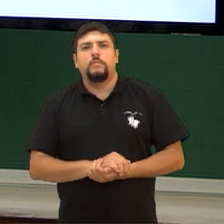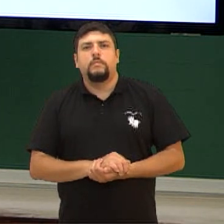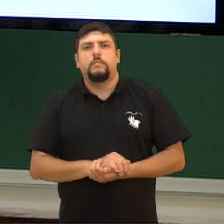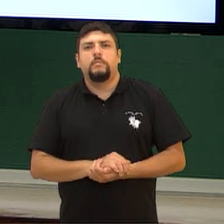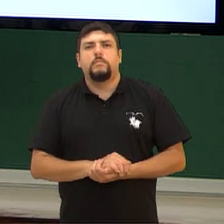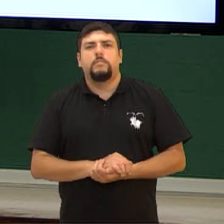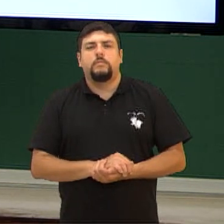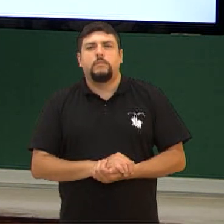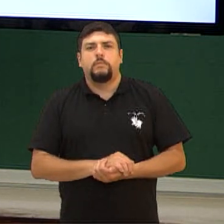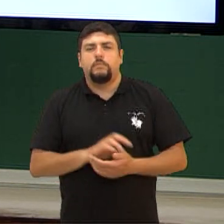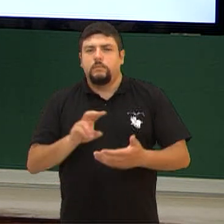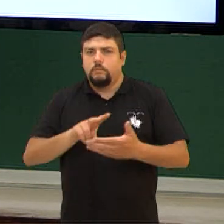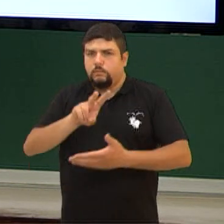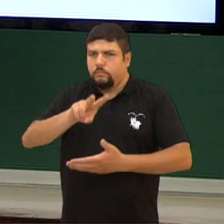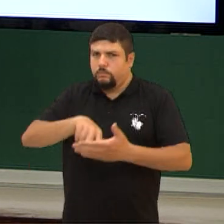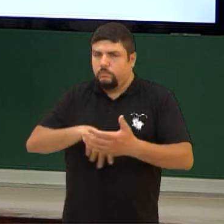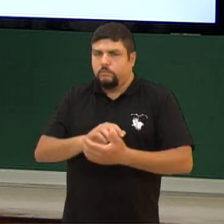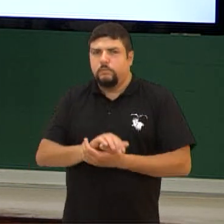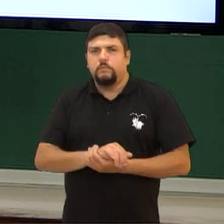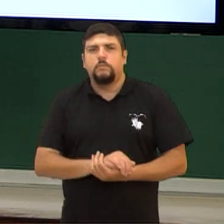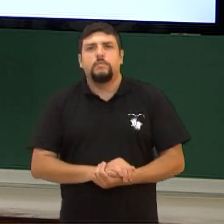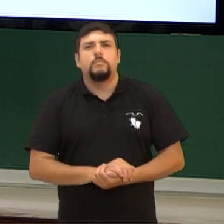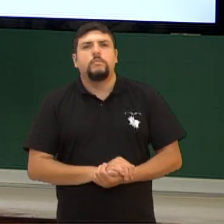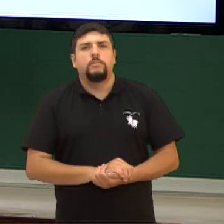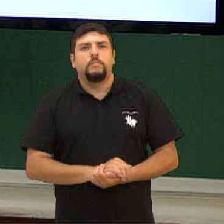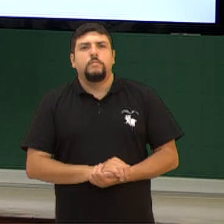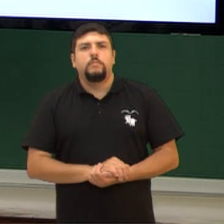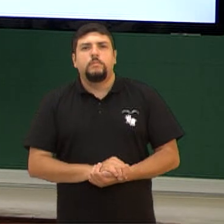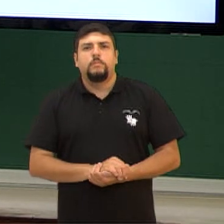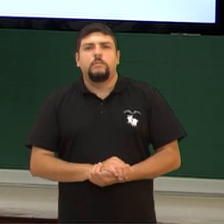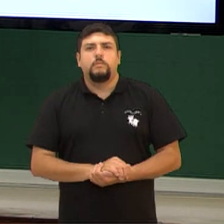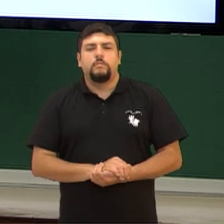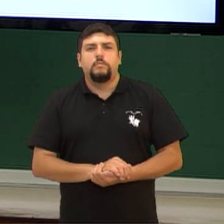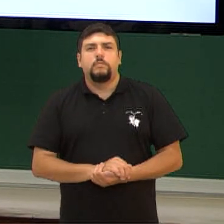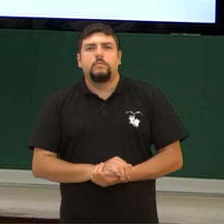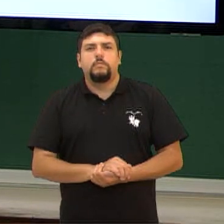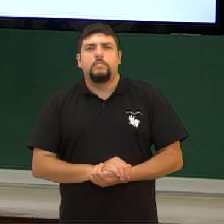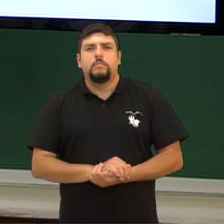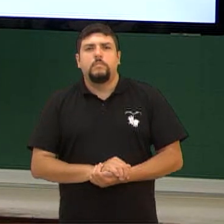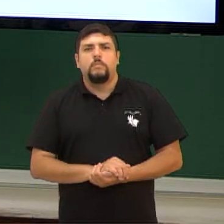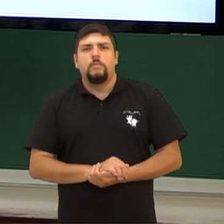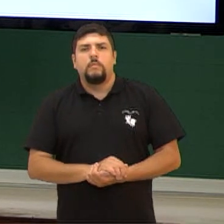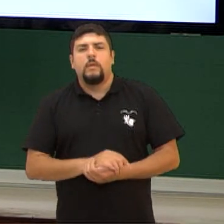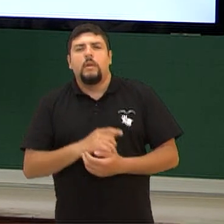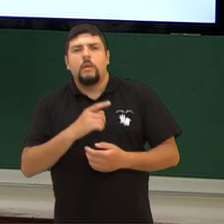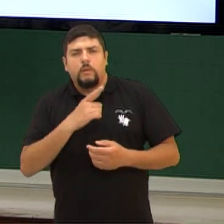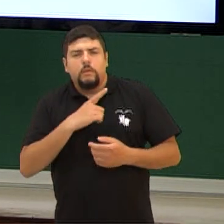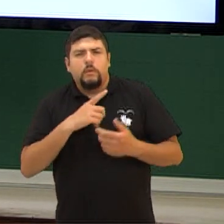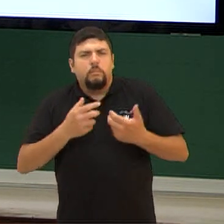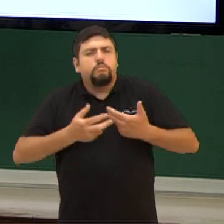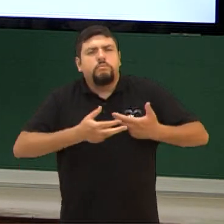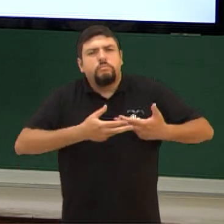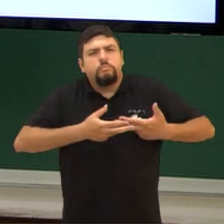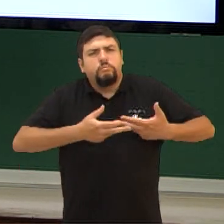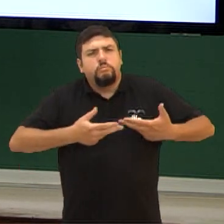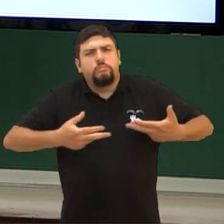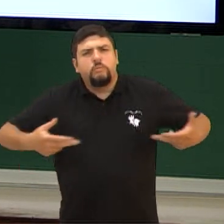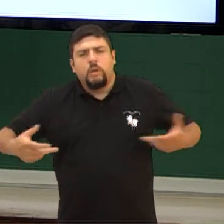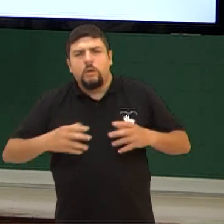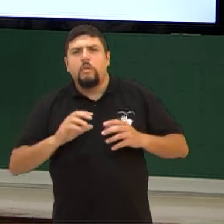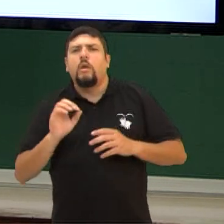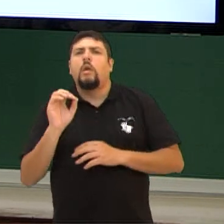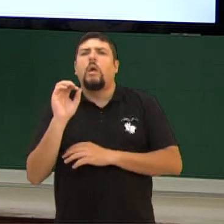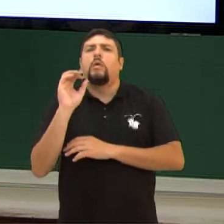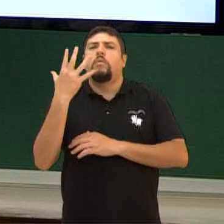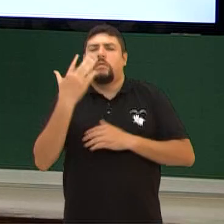Rochester and Jane rebuild their relationship and soon marry. Uma série de coisas acontecem no decorrer da história, e